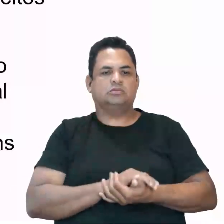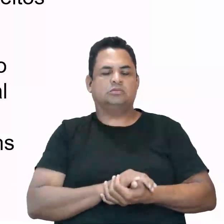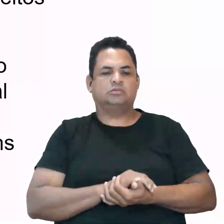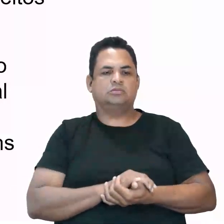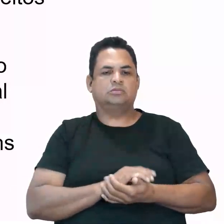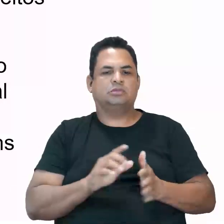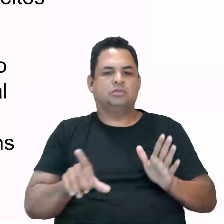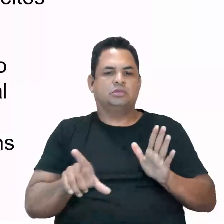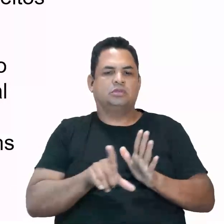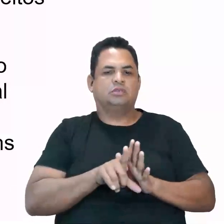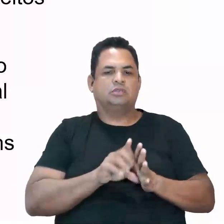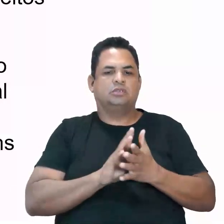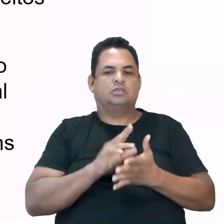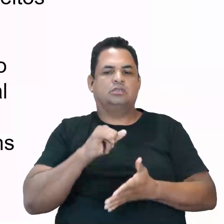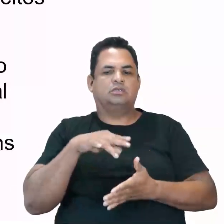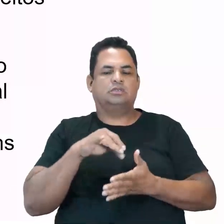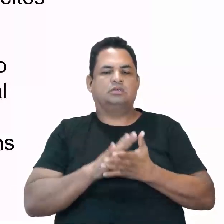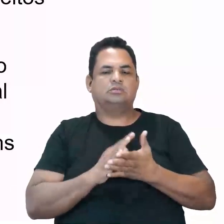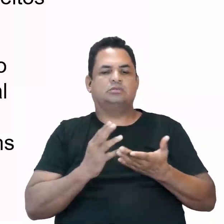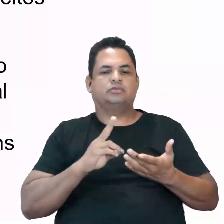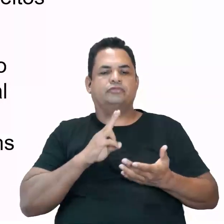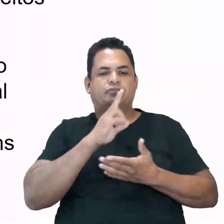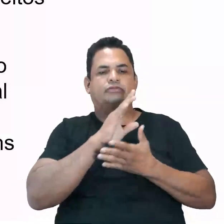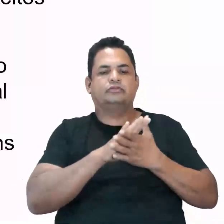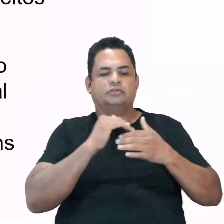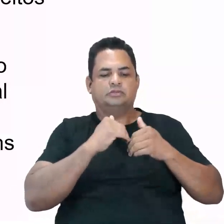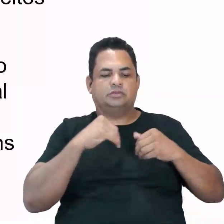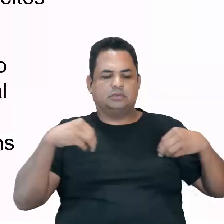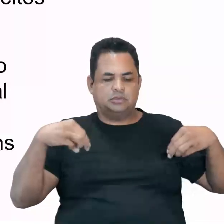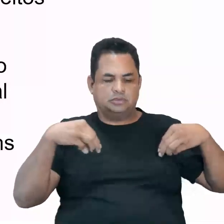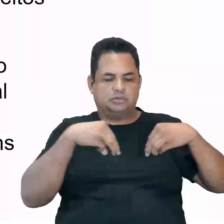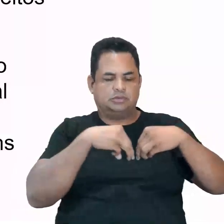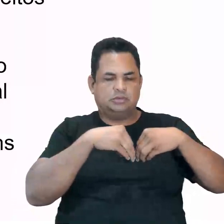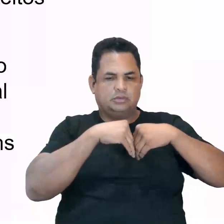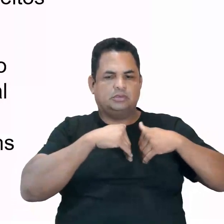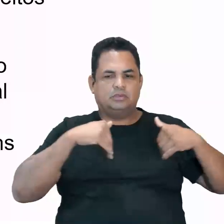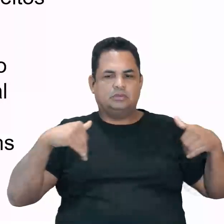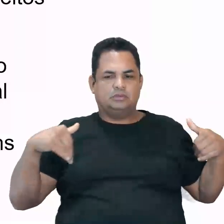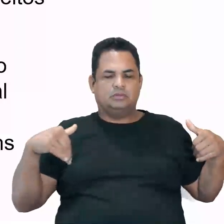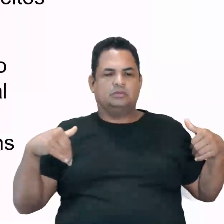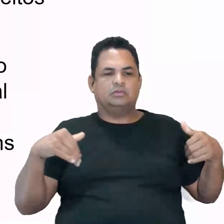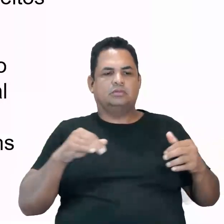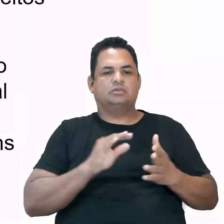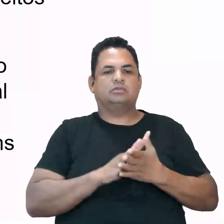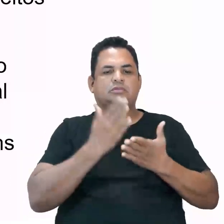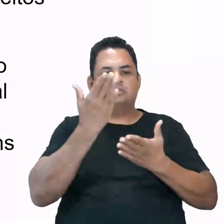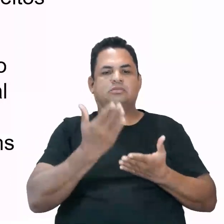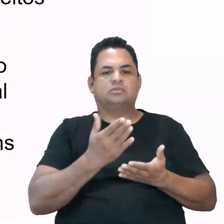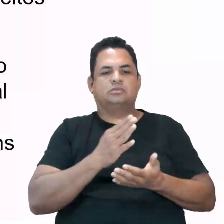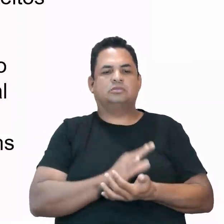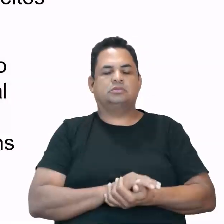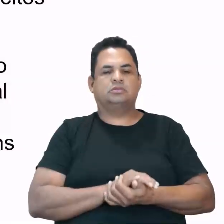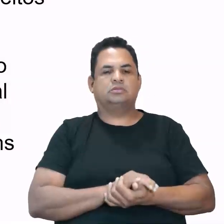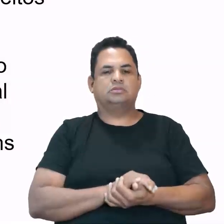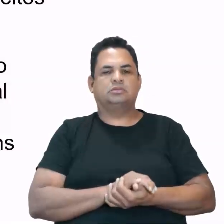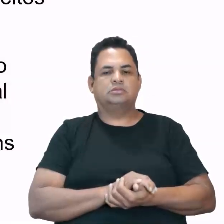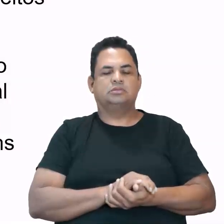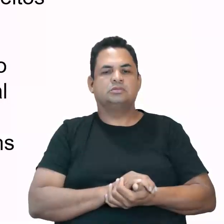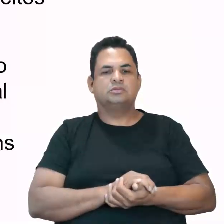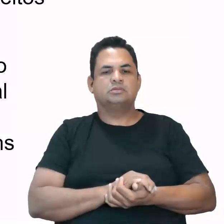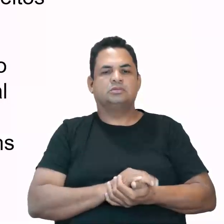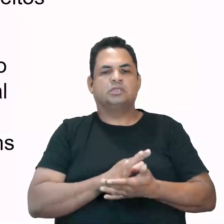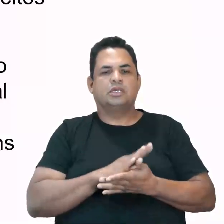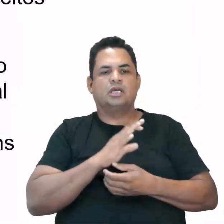Newton, né? Força, né, de atração e de repulsão. Justamente. Desta forma, definiu-se que a carga elétrica dos